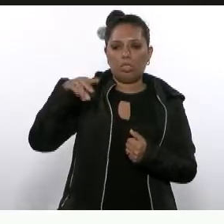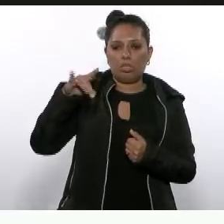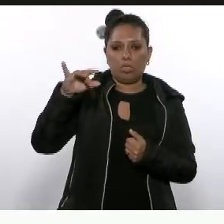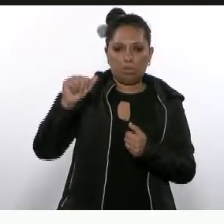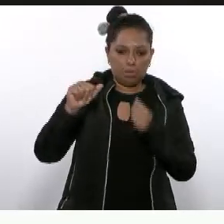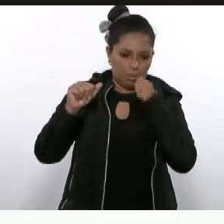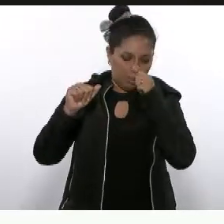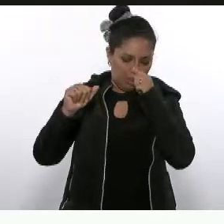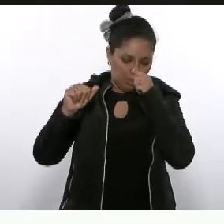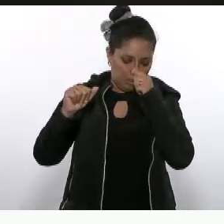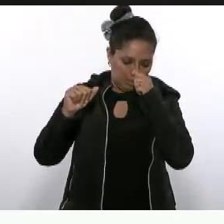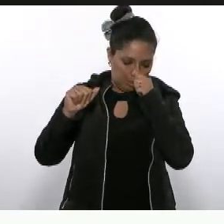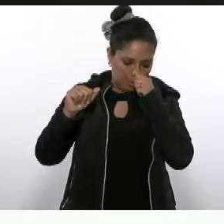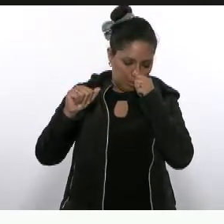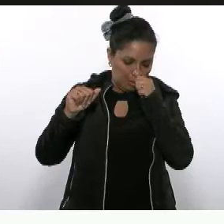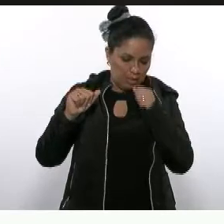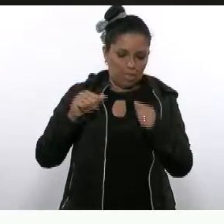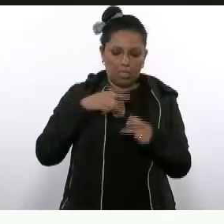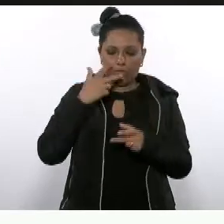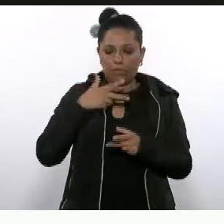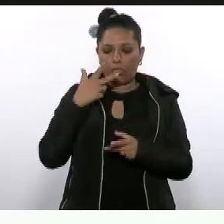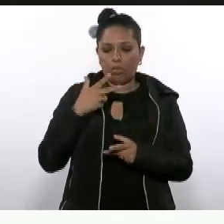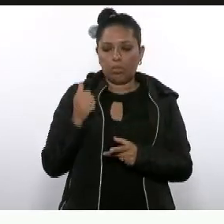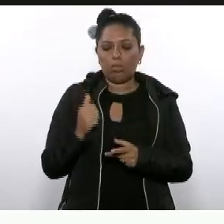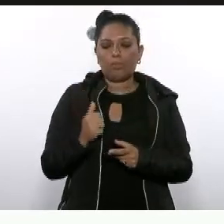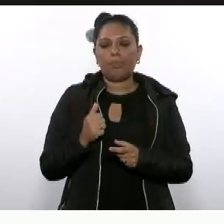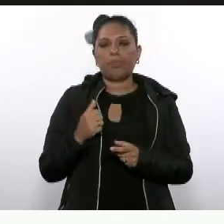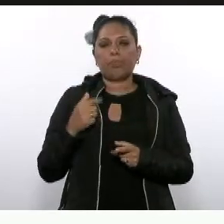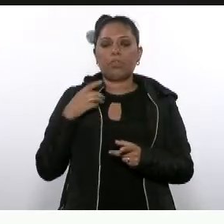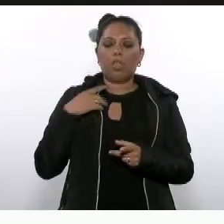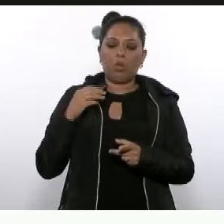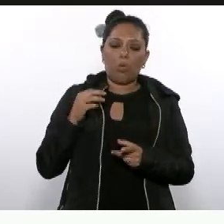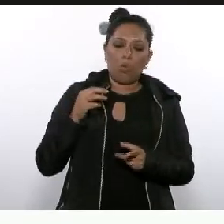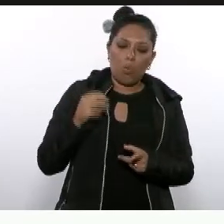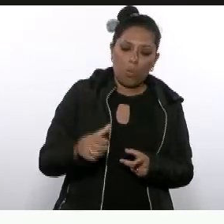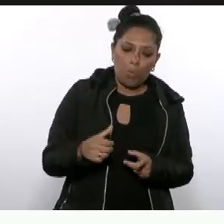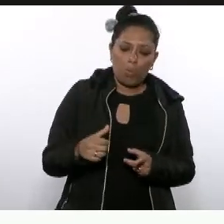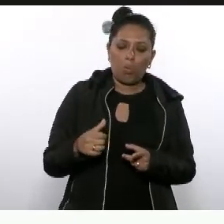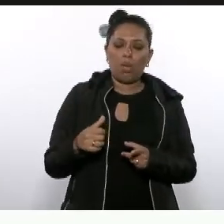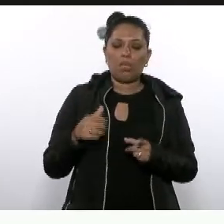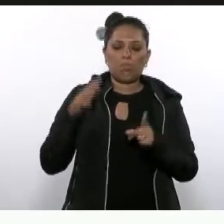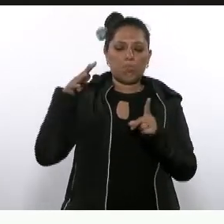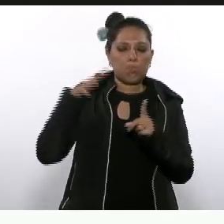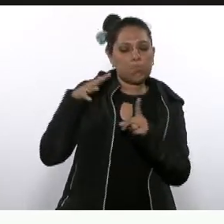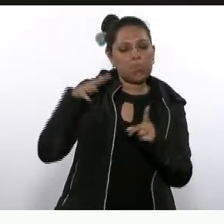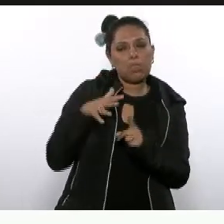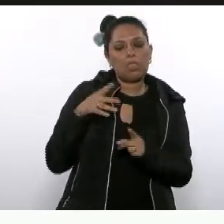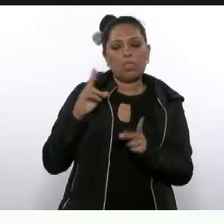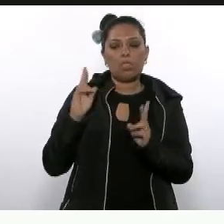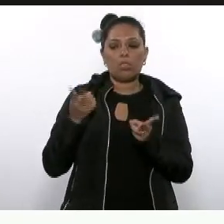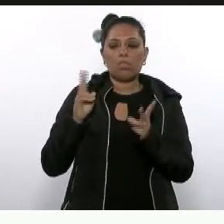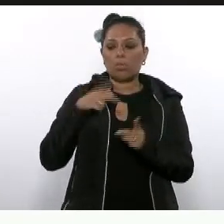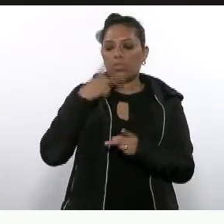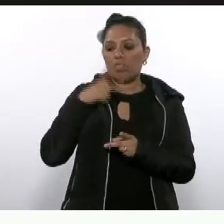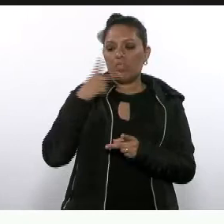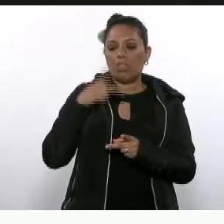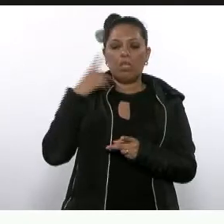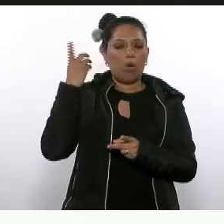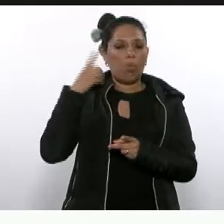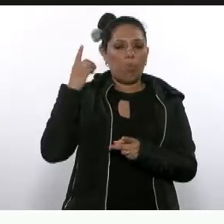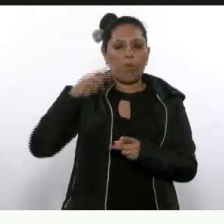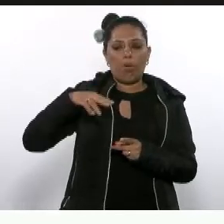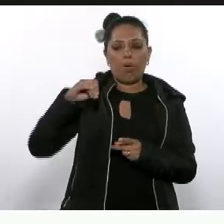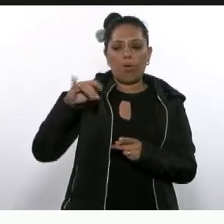vítima de bullying, de assédio, eu sempre disse para a deputada Mônica Francisco que essa